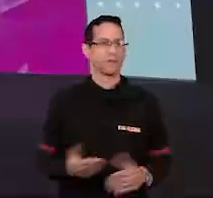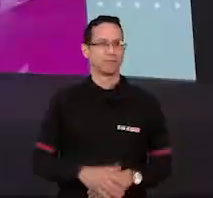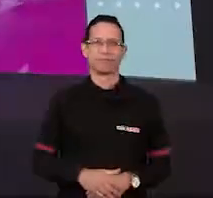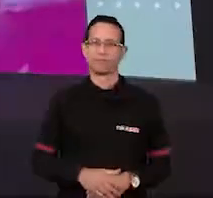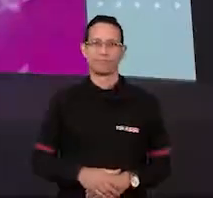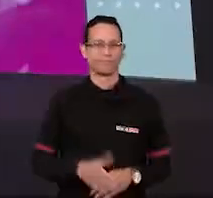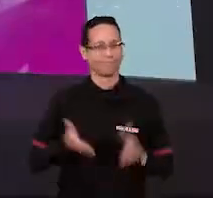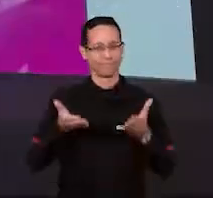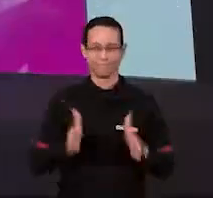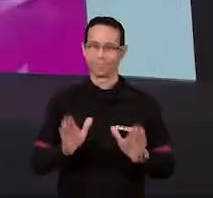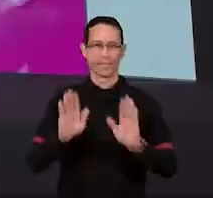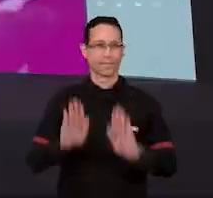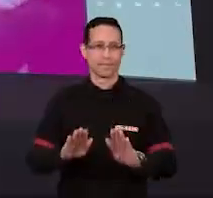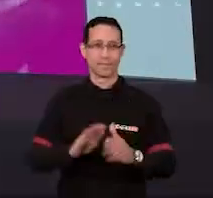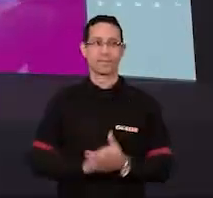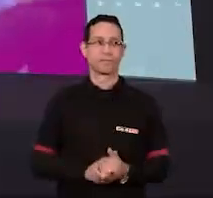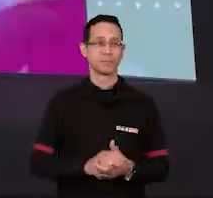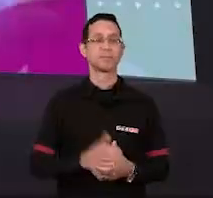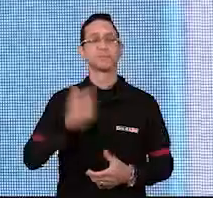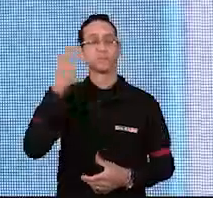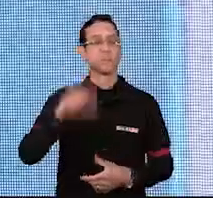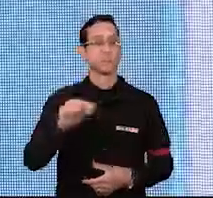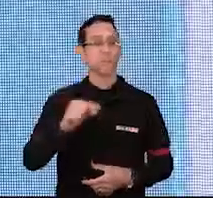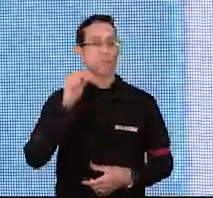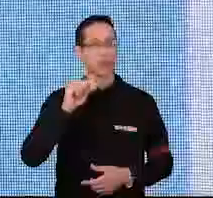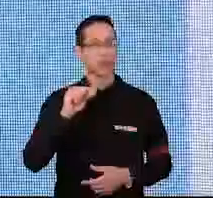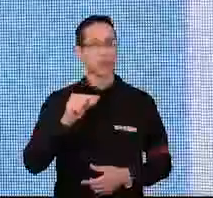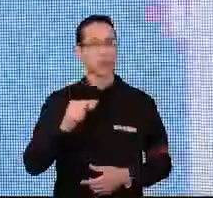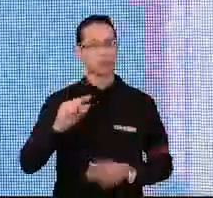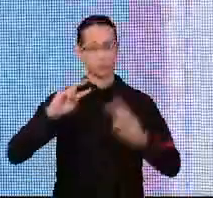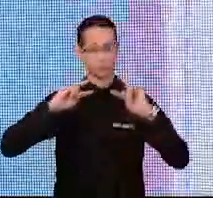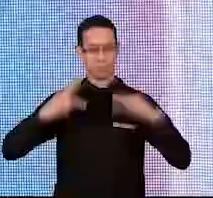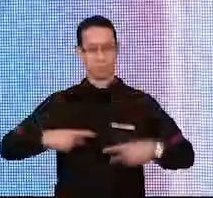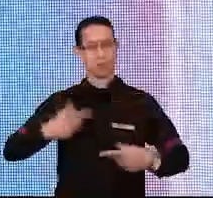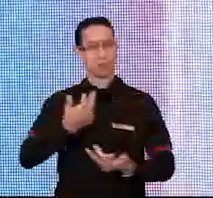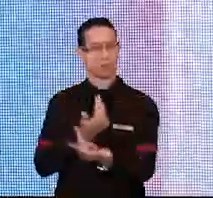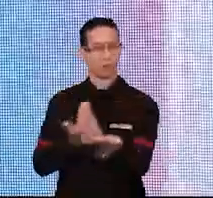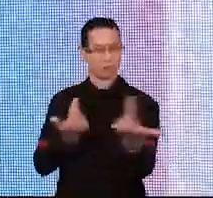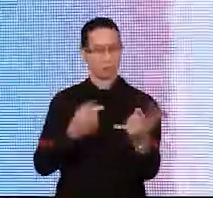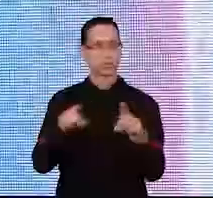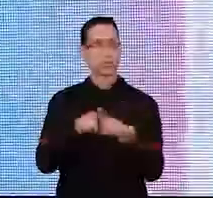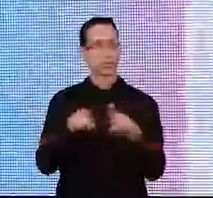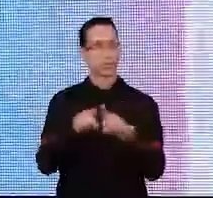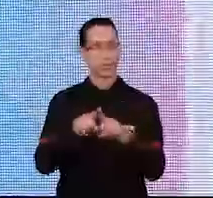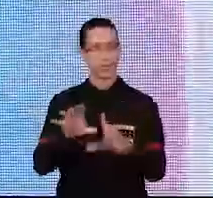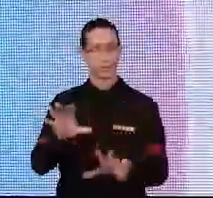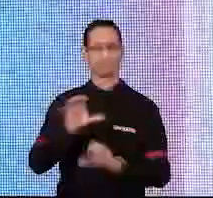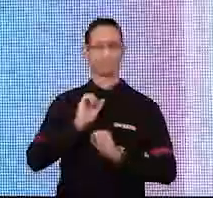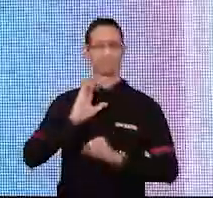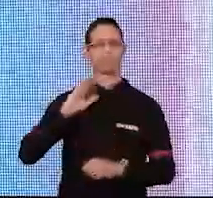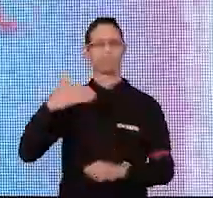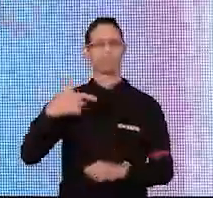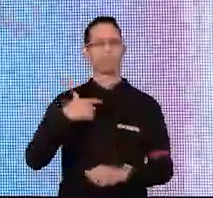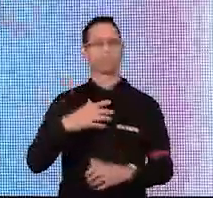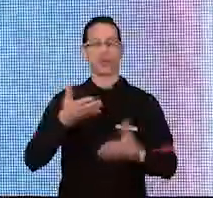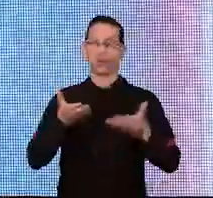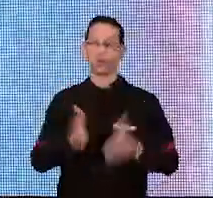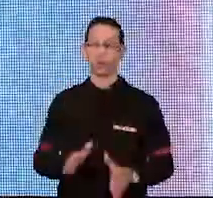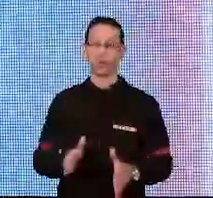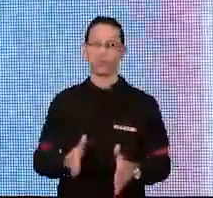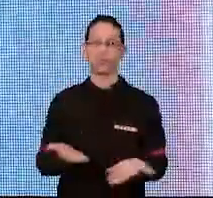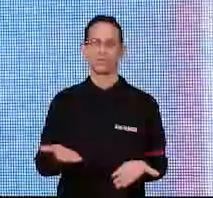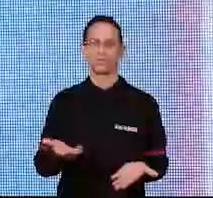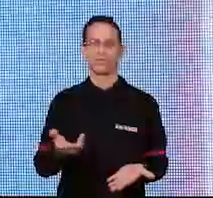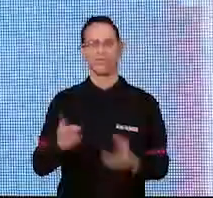tem um colisteatoma. E tem outra coisa, né, Cris? O colisteatoma em seres humanos tem o adquirido e tem o congênito. Exatamente. Talvez o bulldog faça o adquirido e o pug